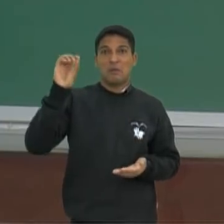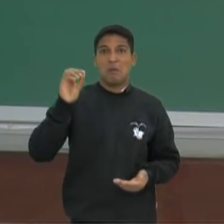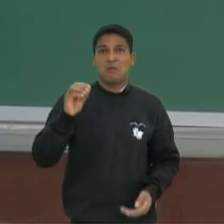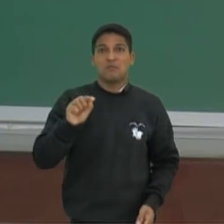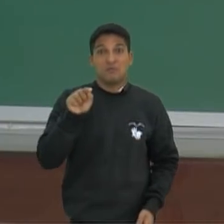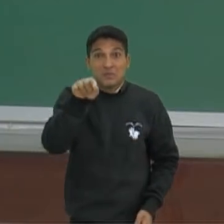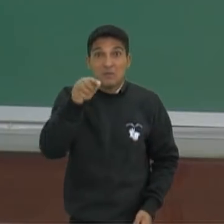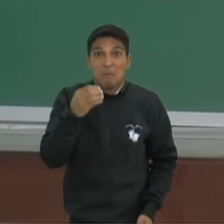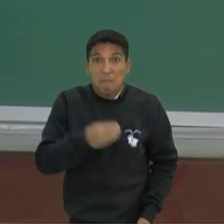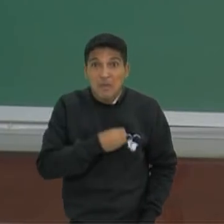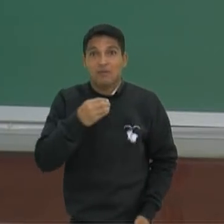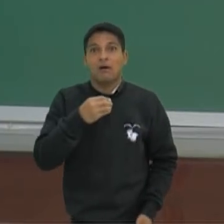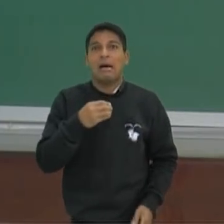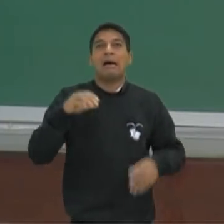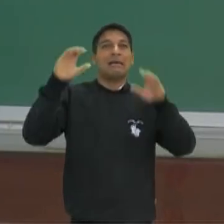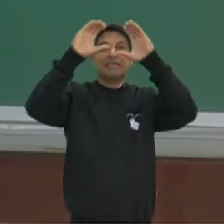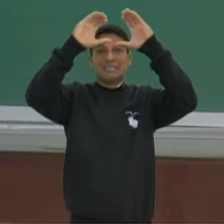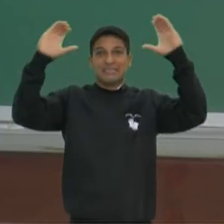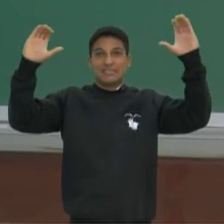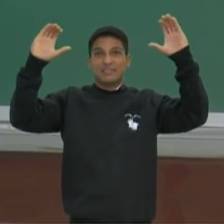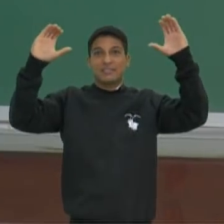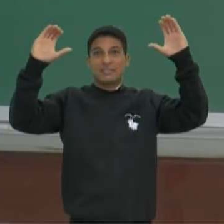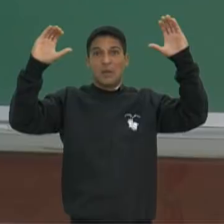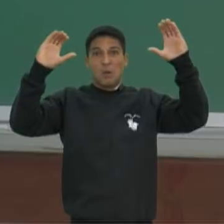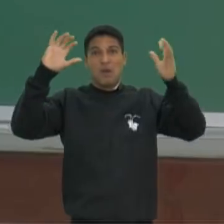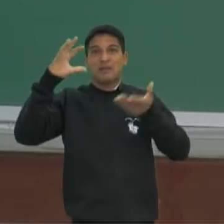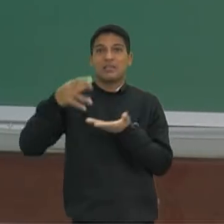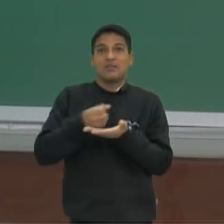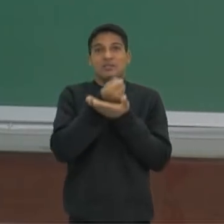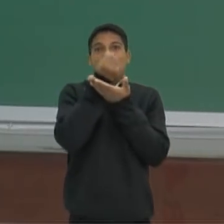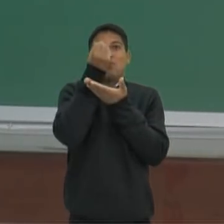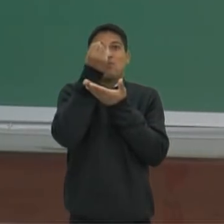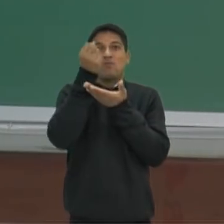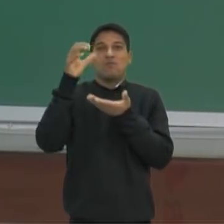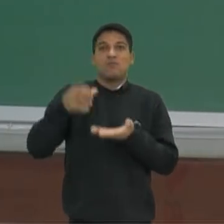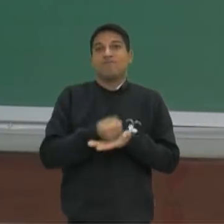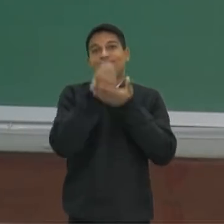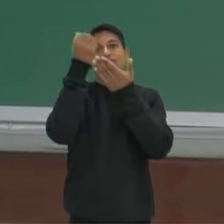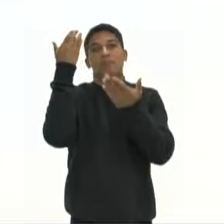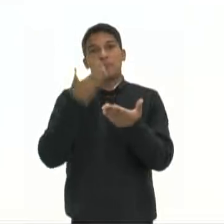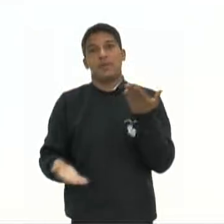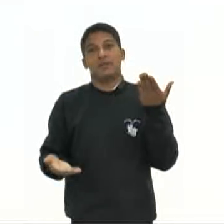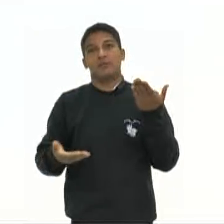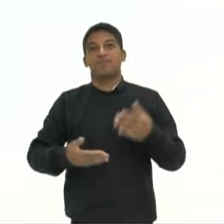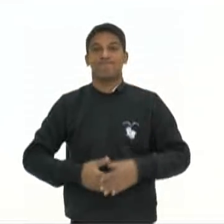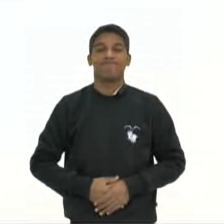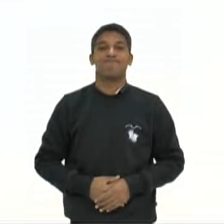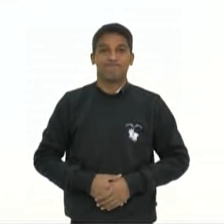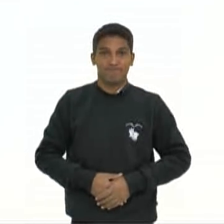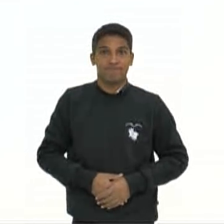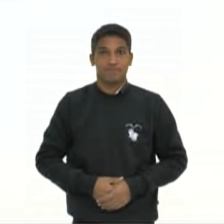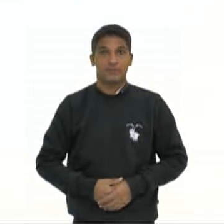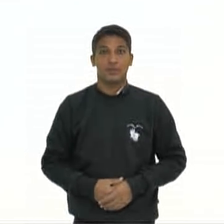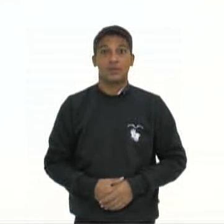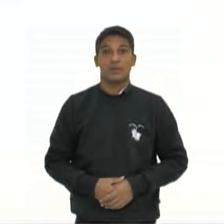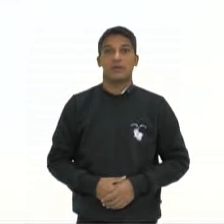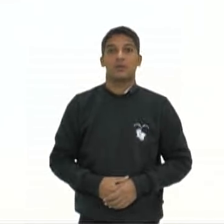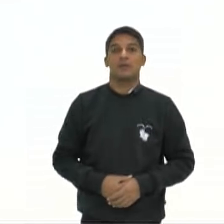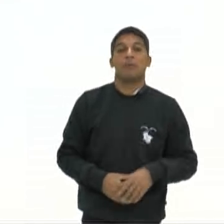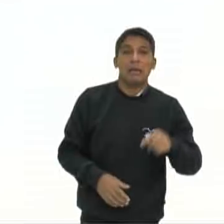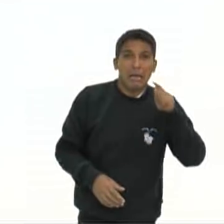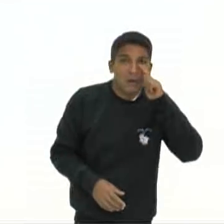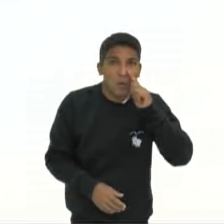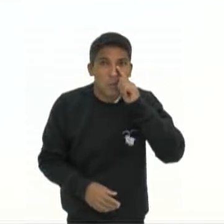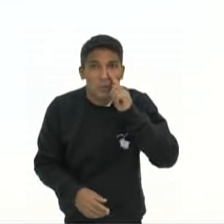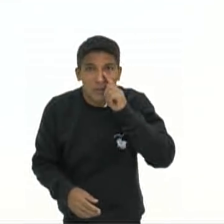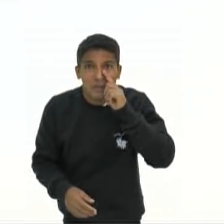céus. Os riscos da danação com a ajuda do diabo são tão grandes e as possibilidades